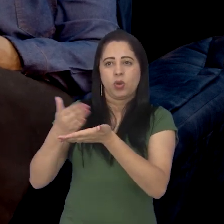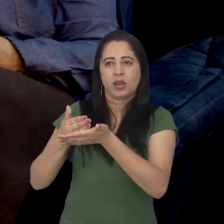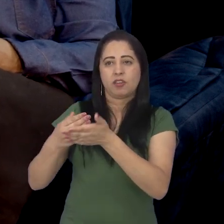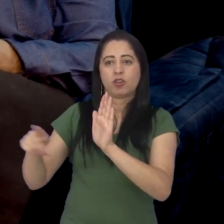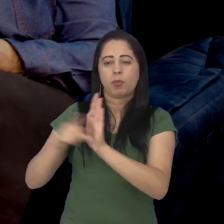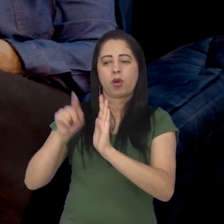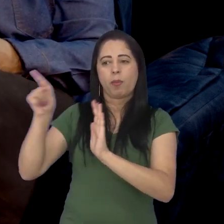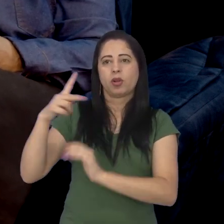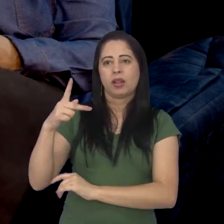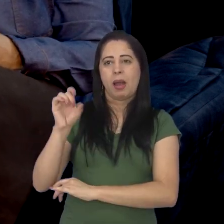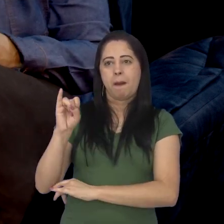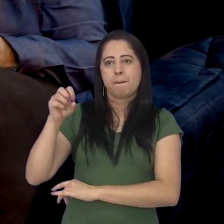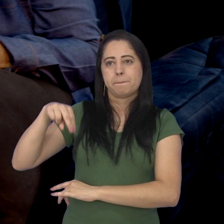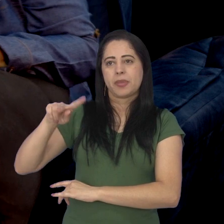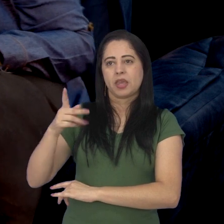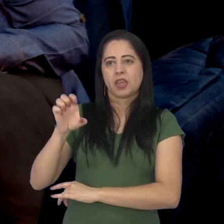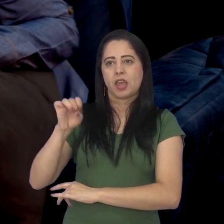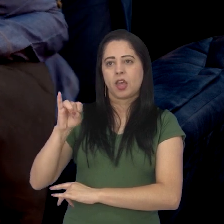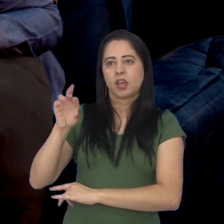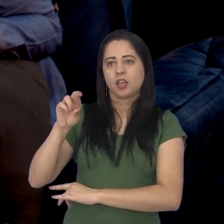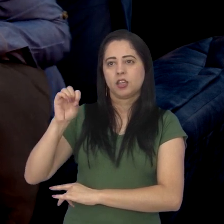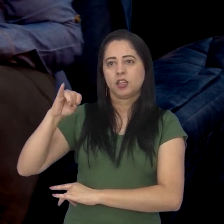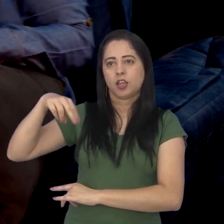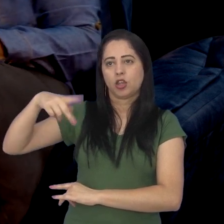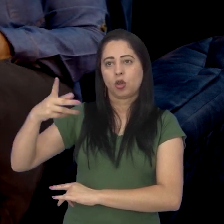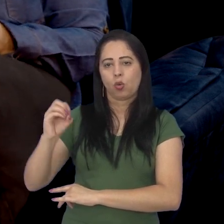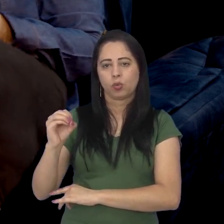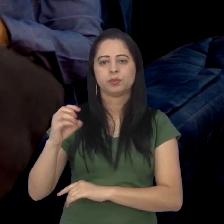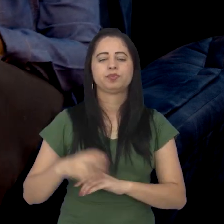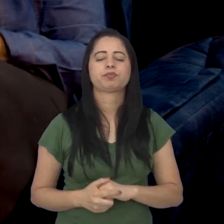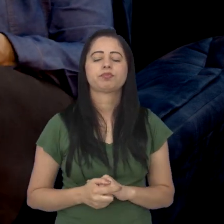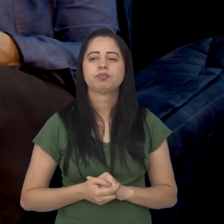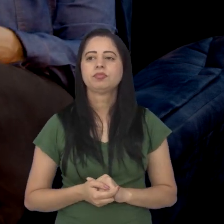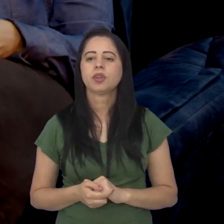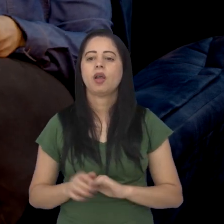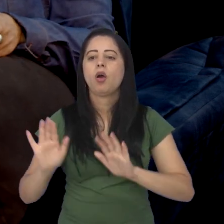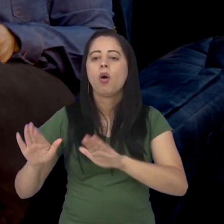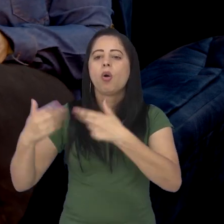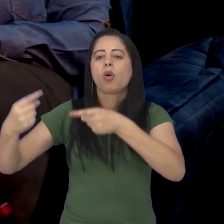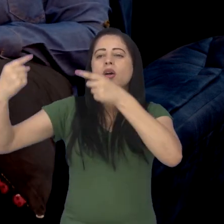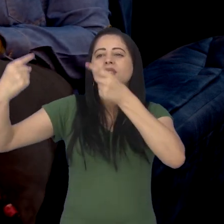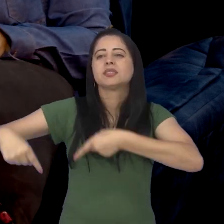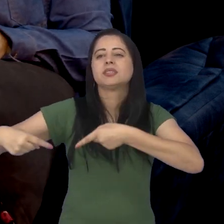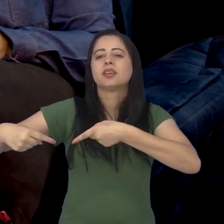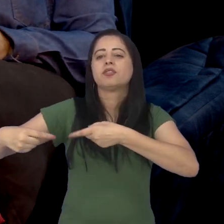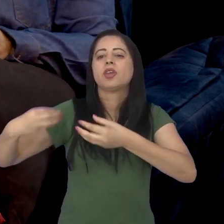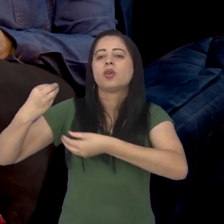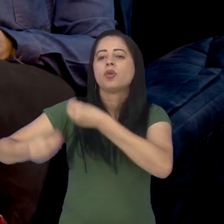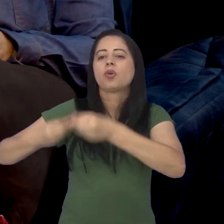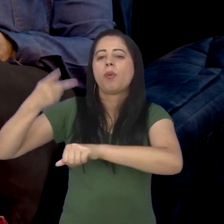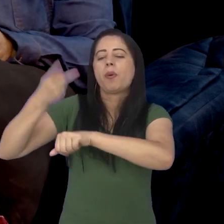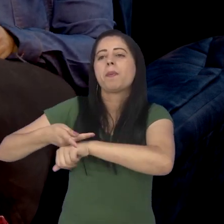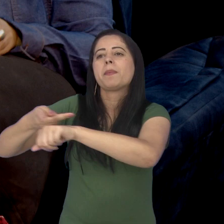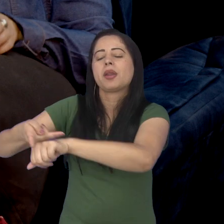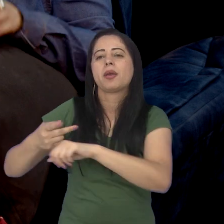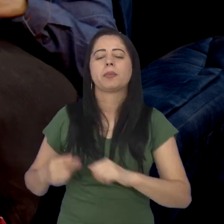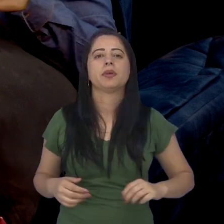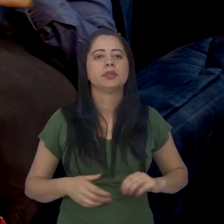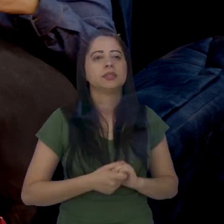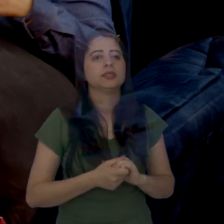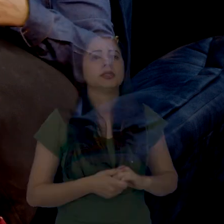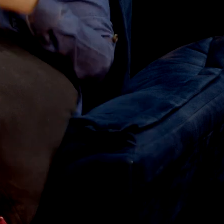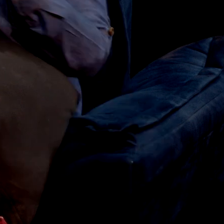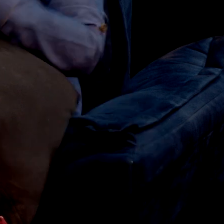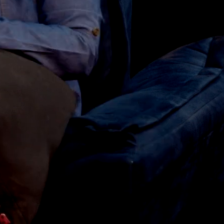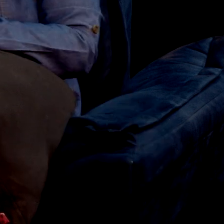das Mulheres, pela cobertura da desocupação do Pinheirinho, né, Fernanda? Uhum. E do ponto de vista jornalístico, quais foram